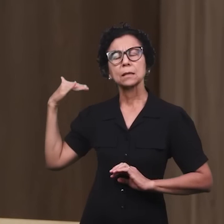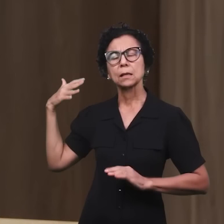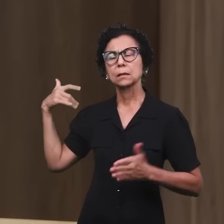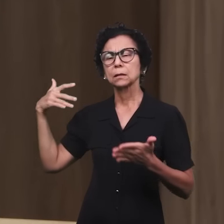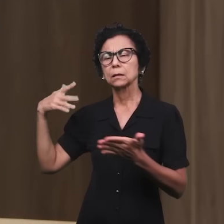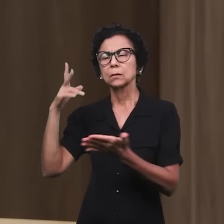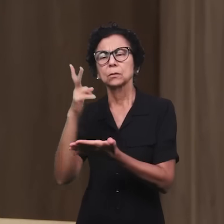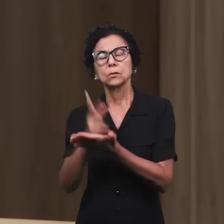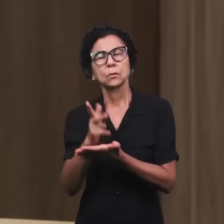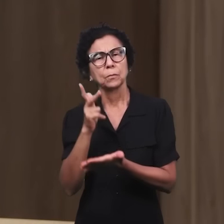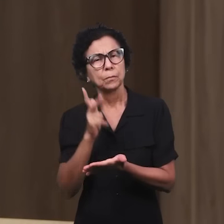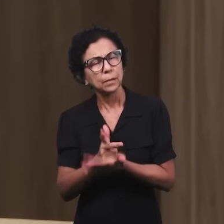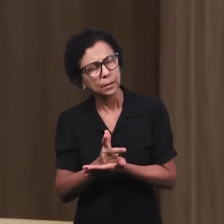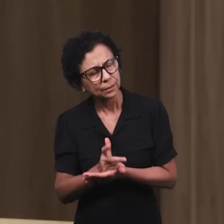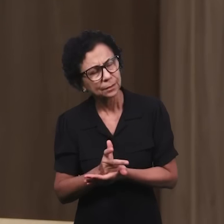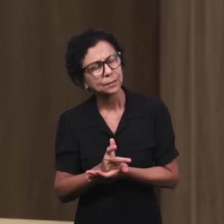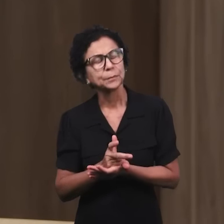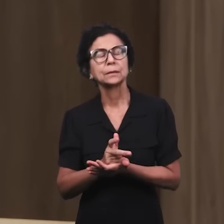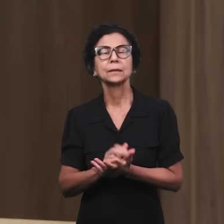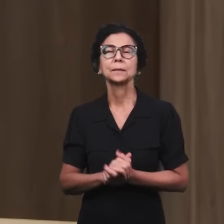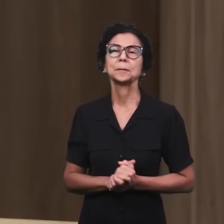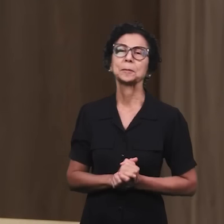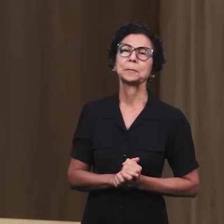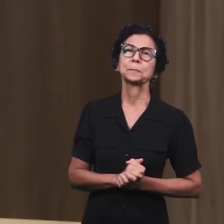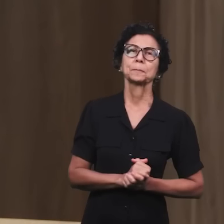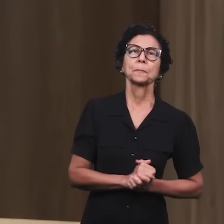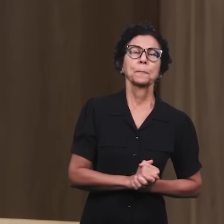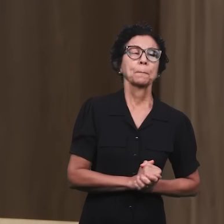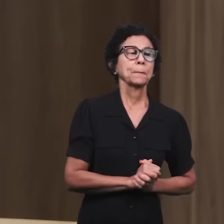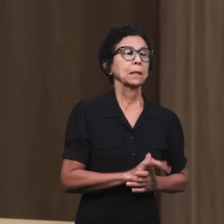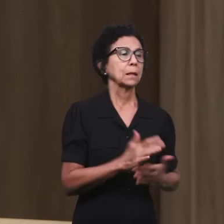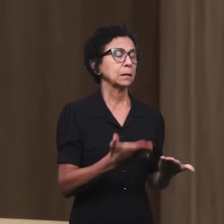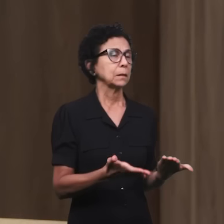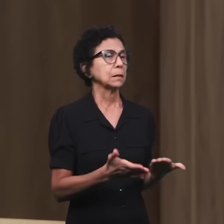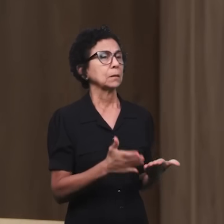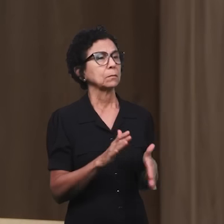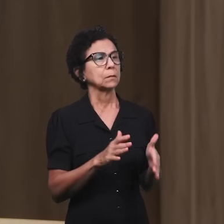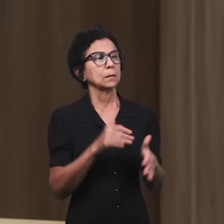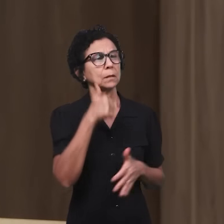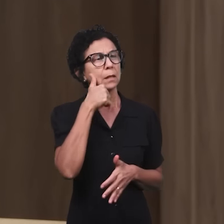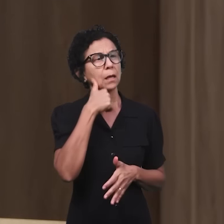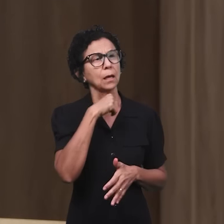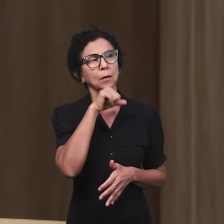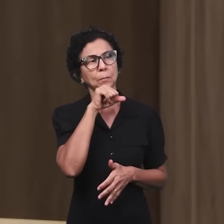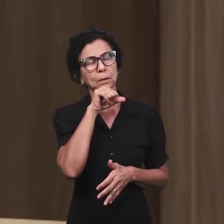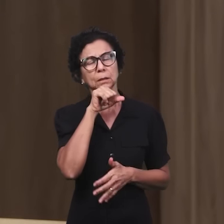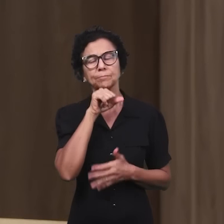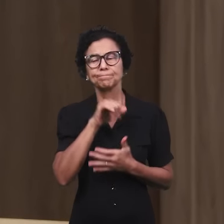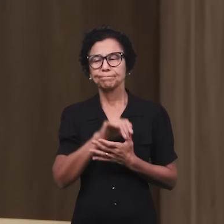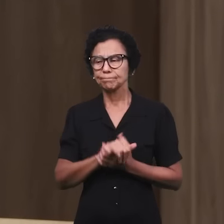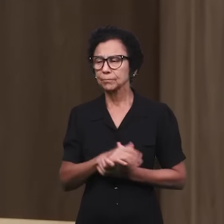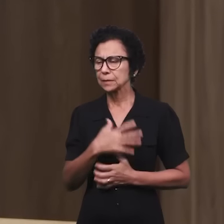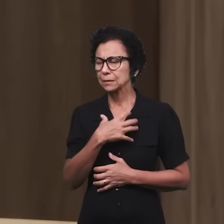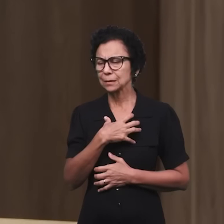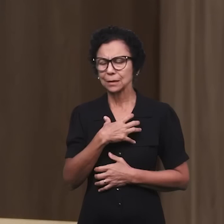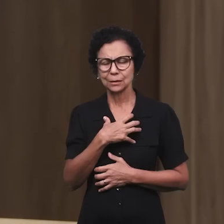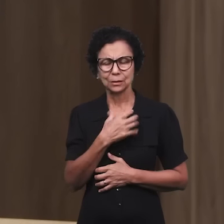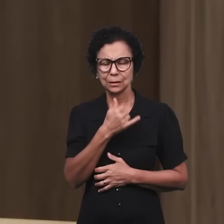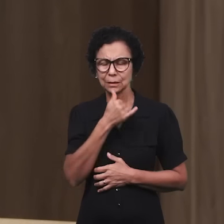vezes a mãe, sabe, Guilherme e Douglas, ela se sente como essa viúva. Porque às vezes ela